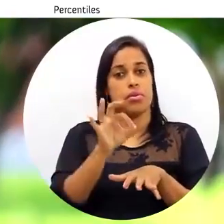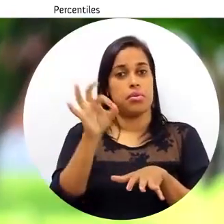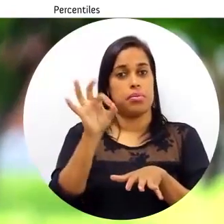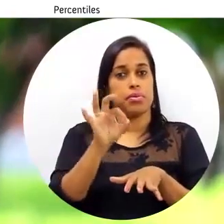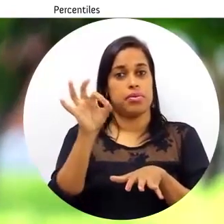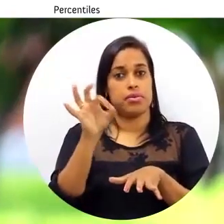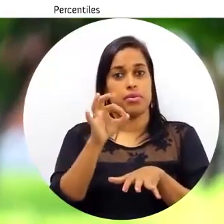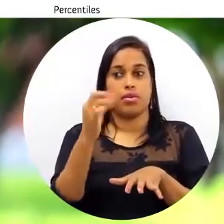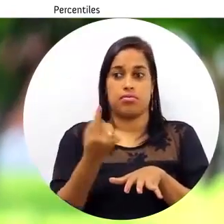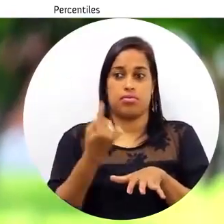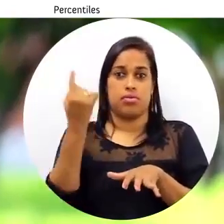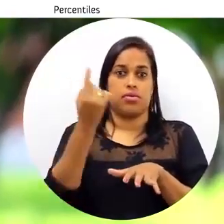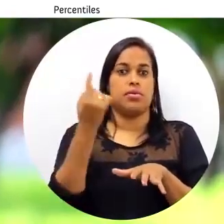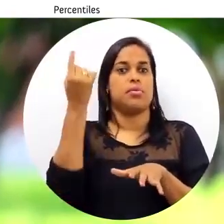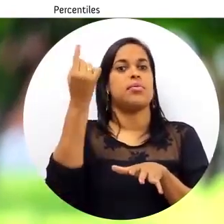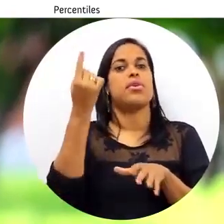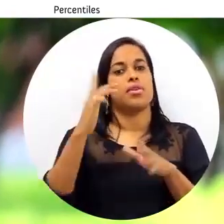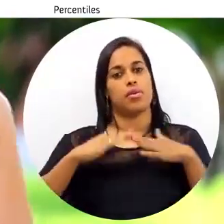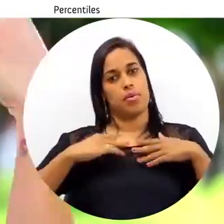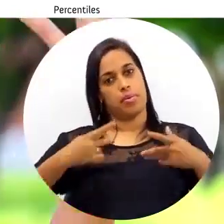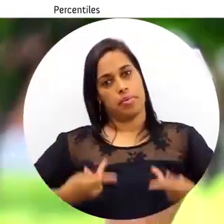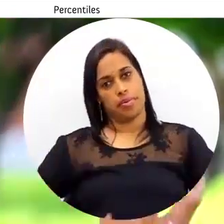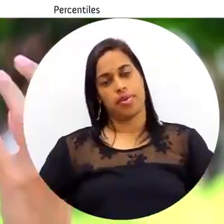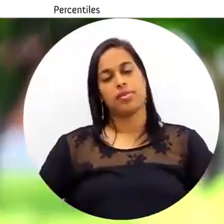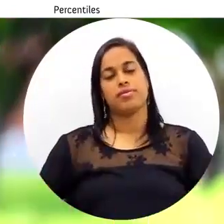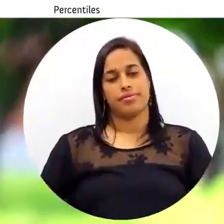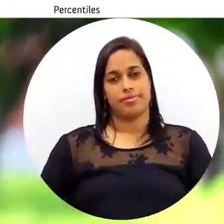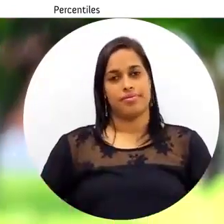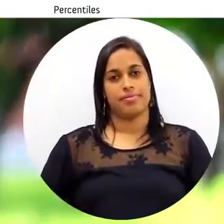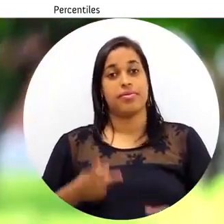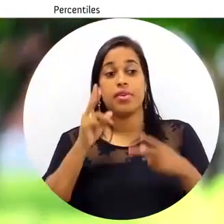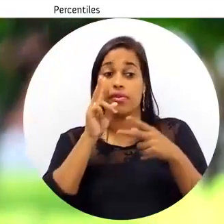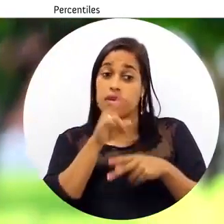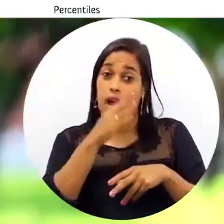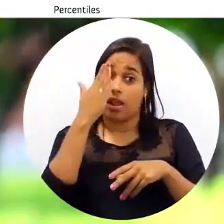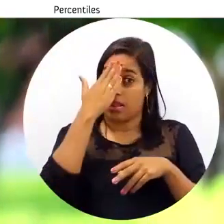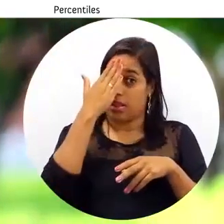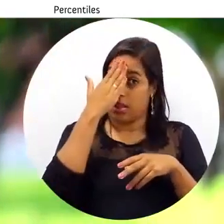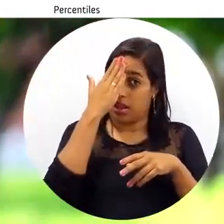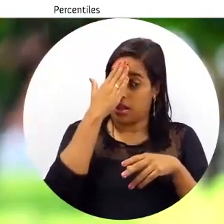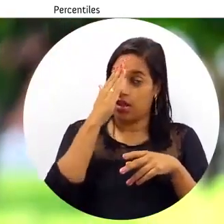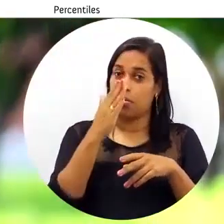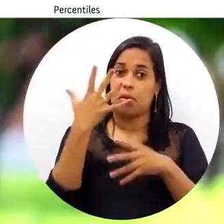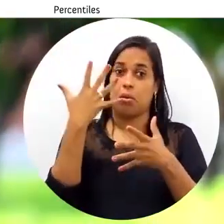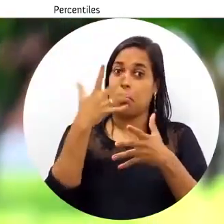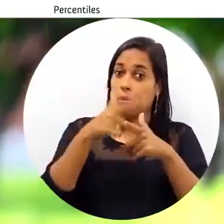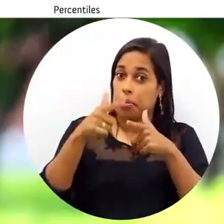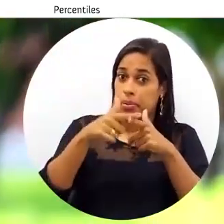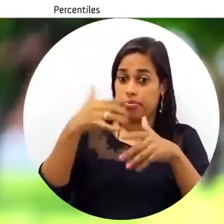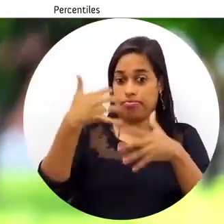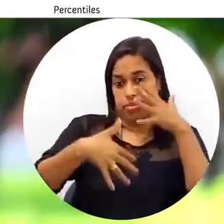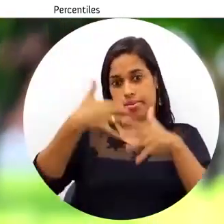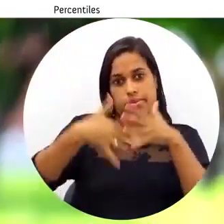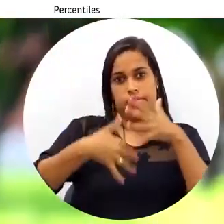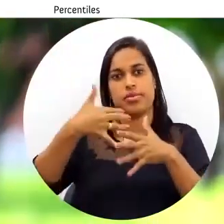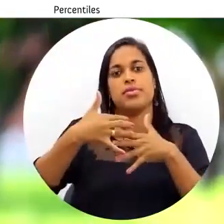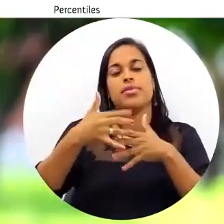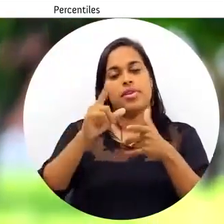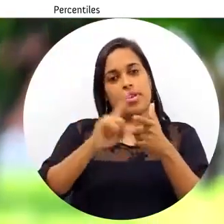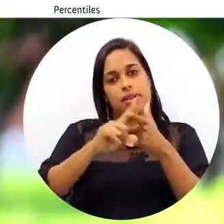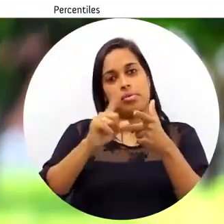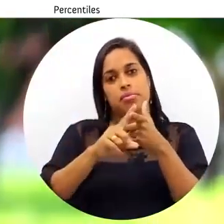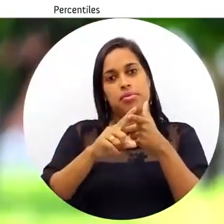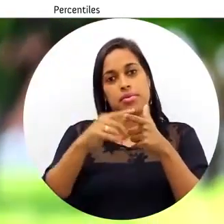excluir 5% dos maiores seres humanos. Então, fica atento a isso para não causar